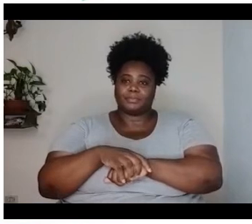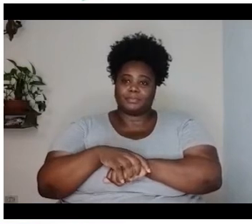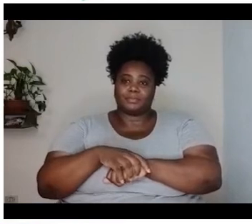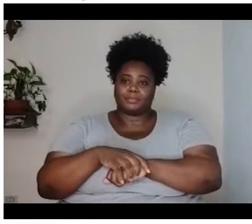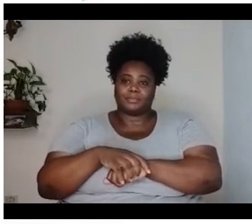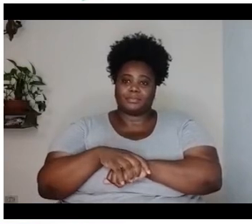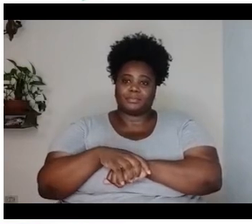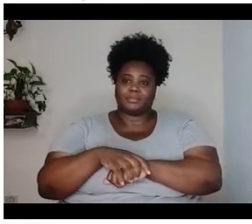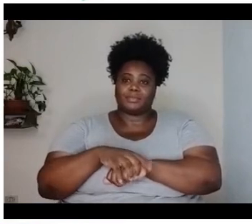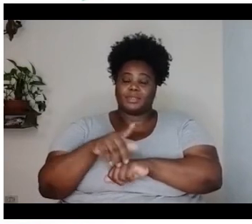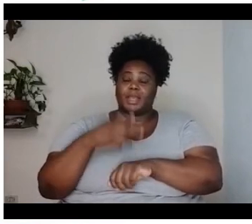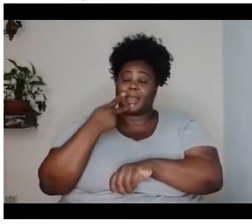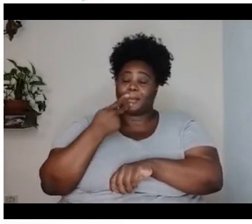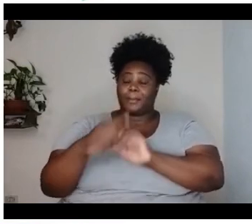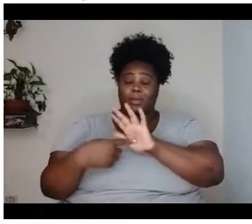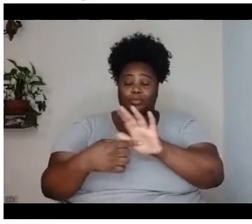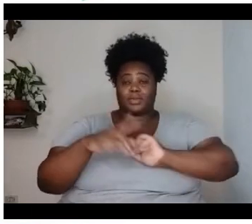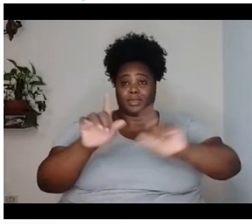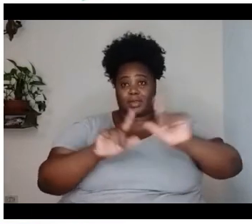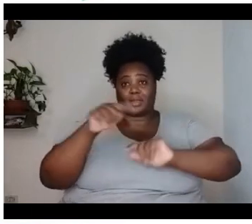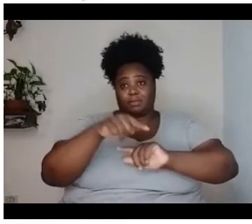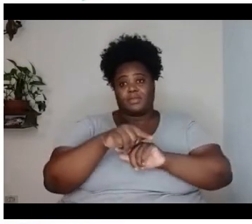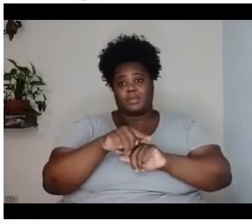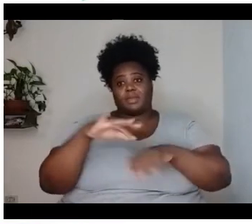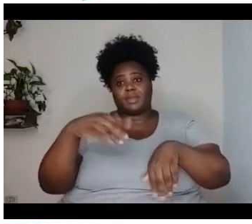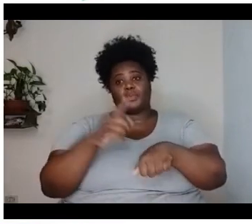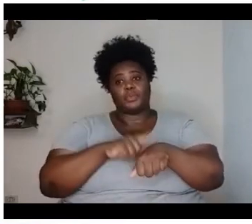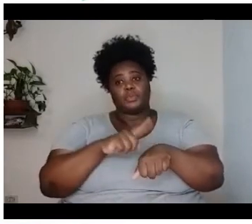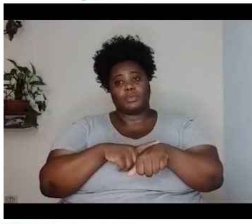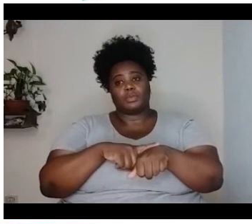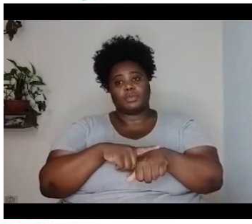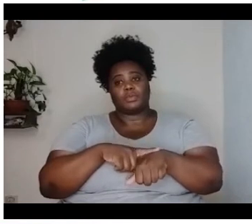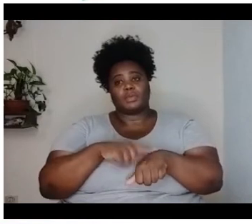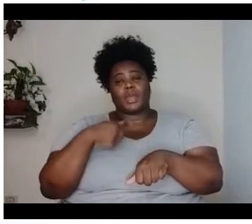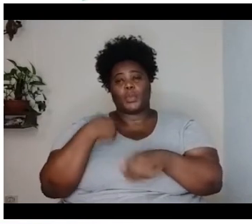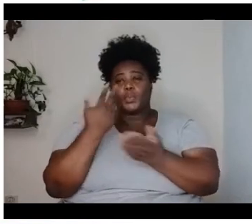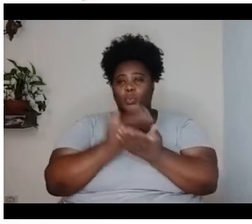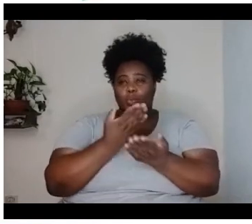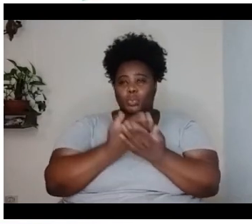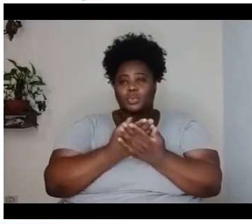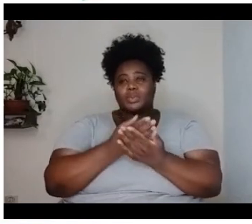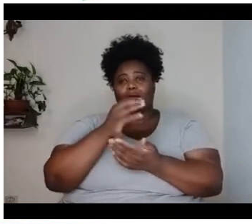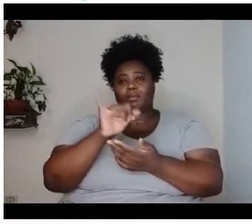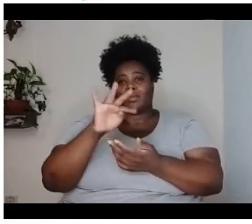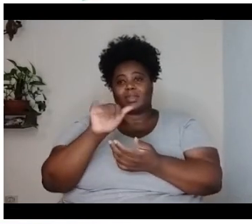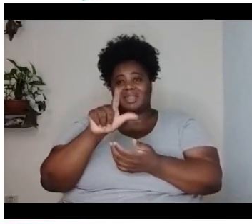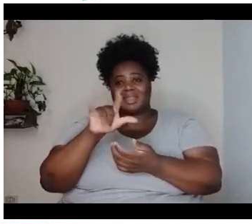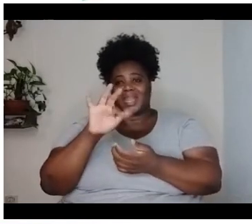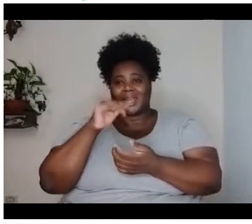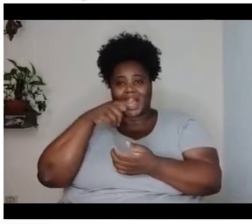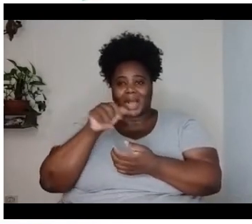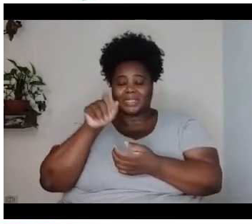no Brasil, e nessa época eu estudava italiano e eu li